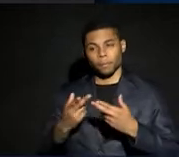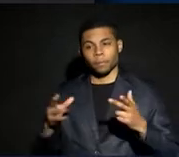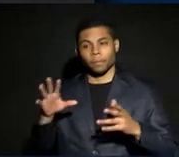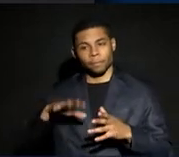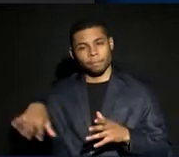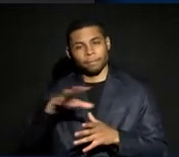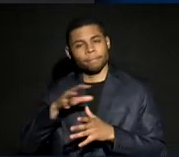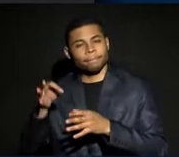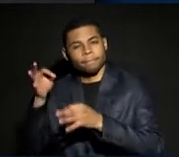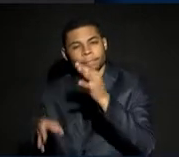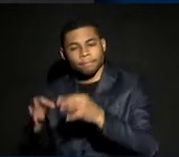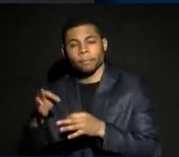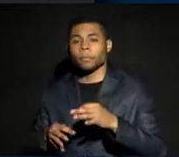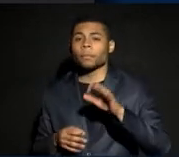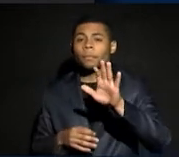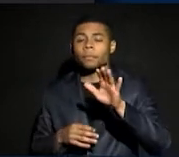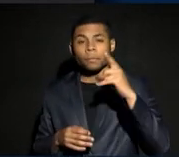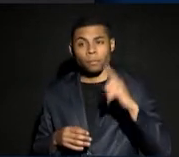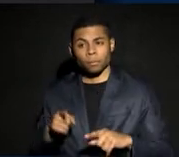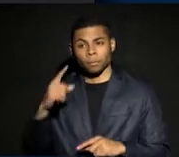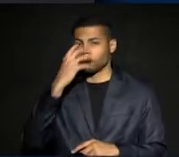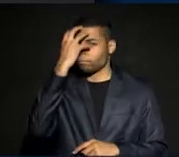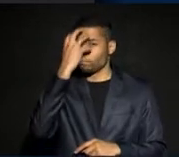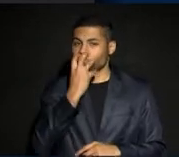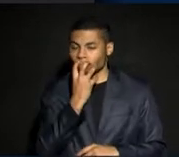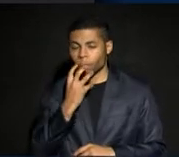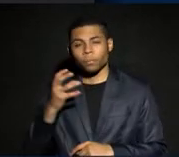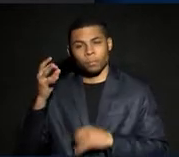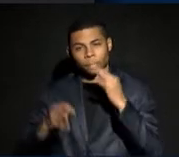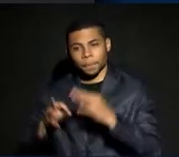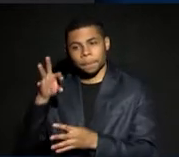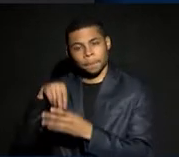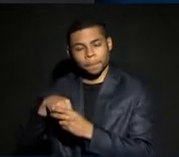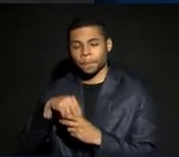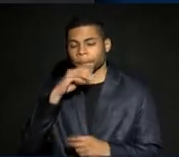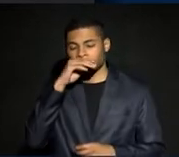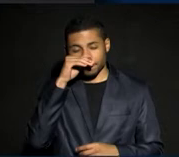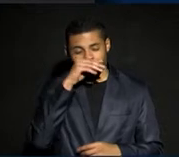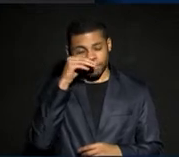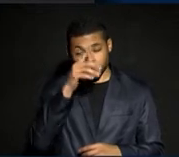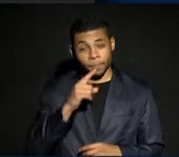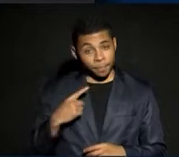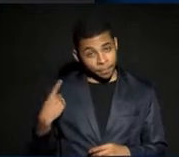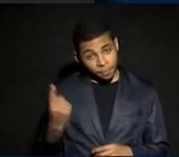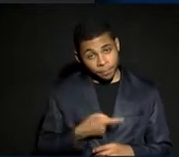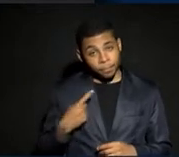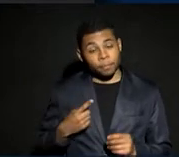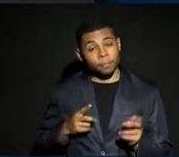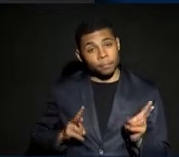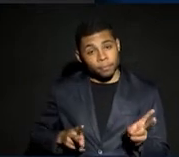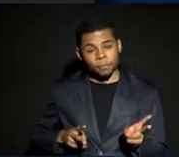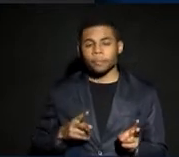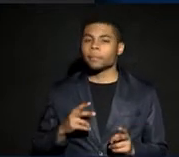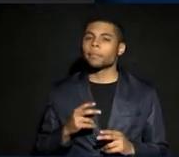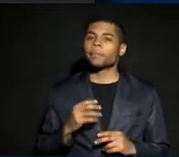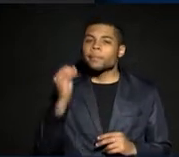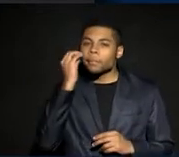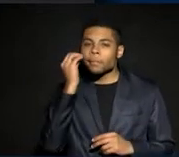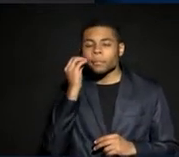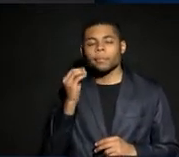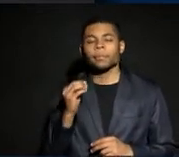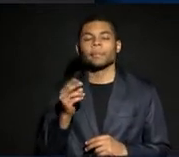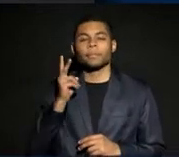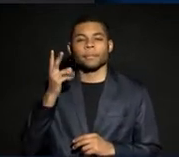judiciário, sobretudo, uma relação séria com o judiciário, ou a gente volta a construir,